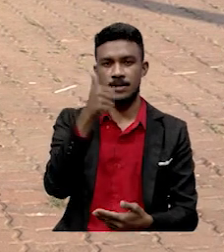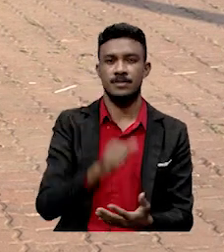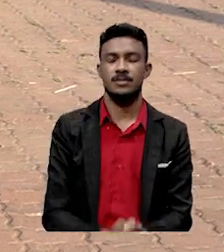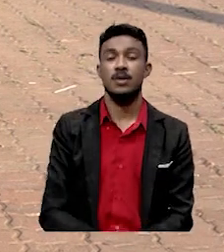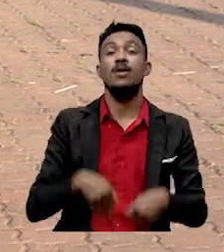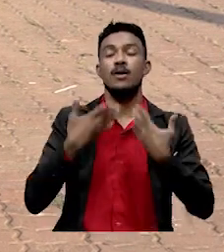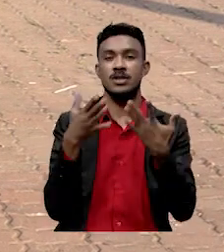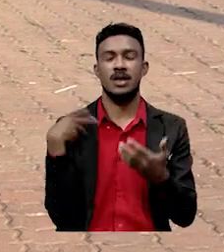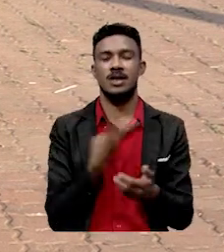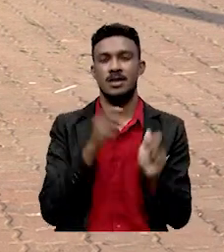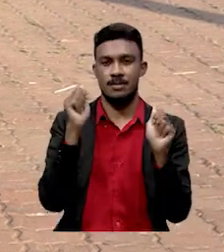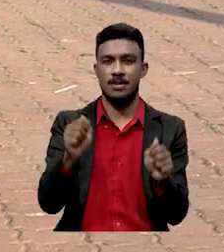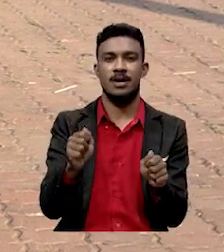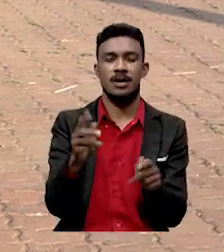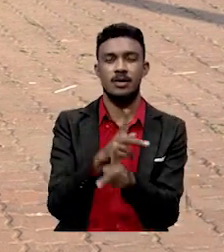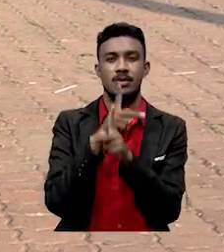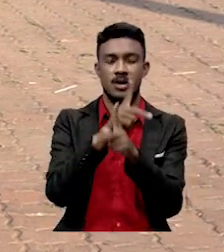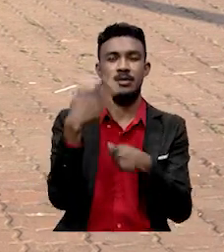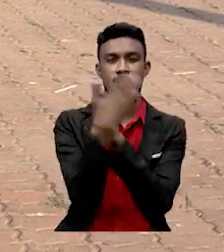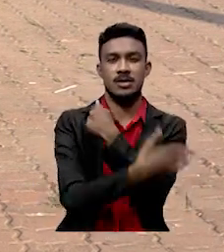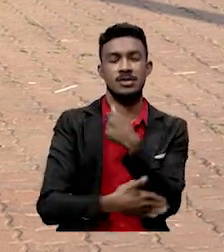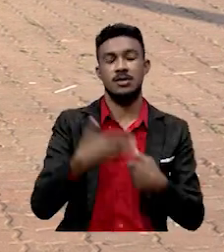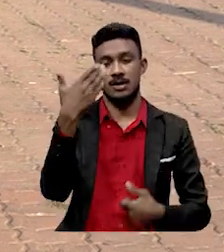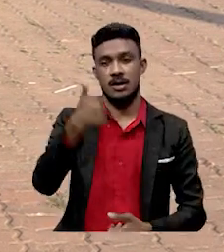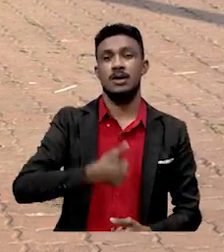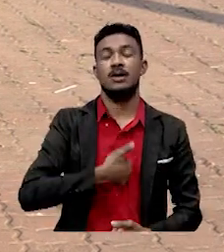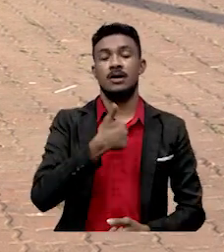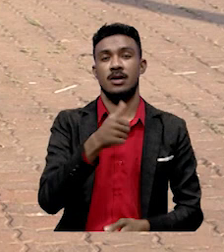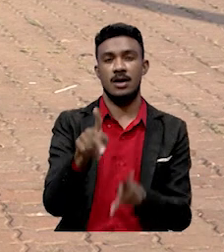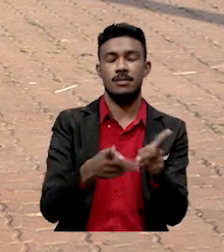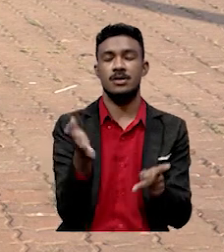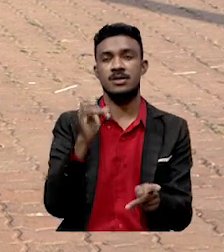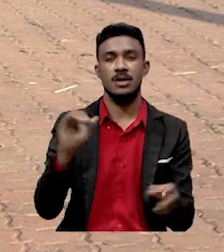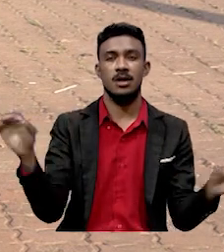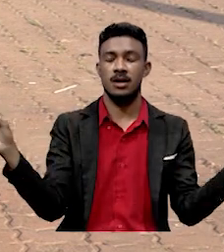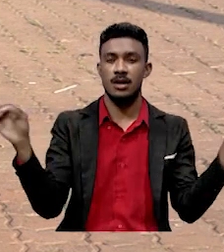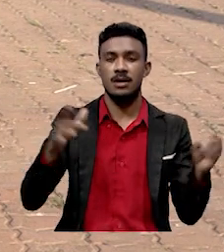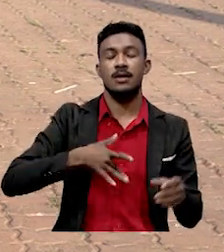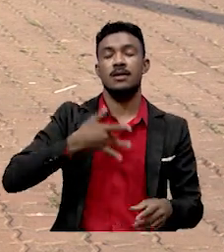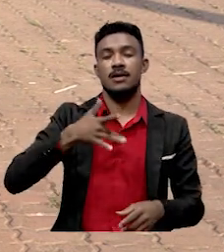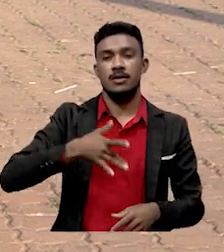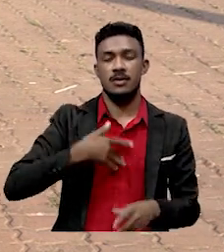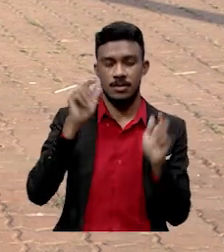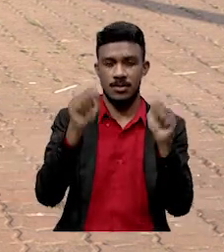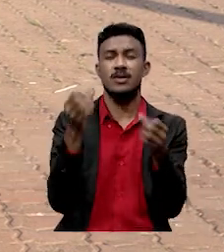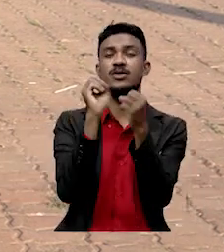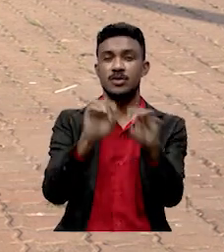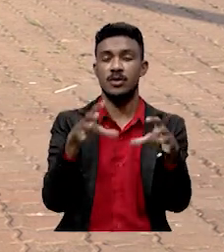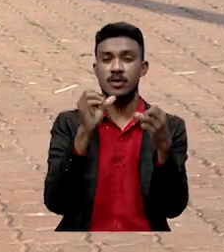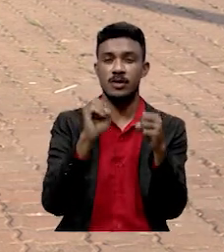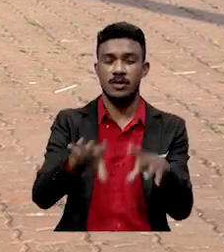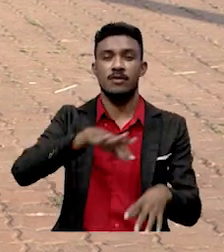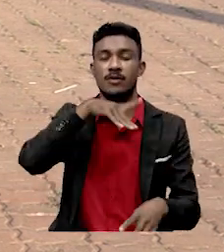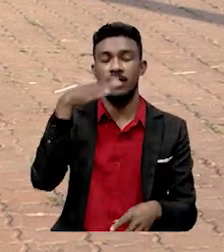Oi sa, ita bela taneas na saúde e dignidade, oi hira ne emasira, la iha consciência, rodi soe foer iha ne